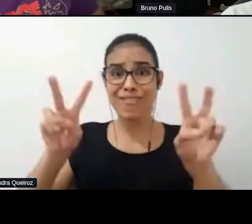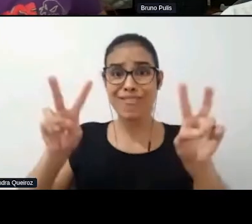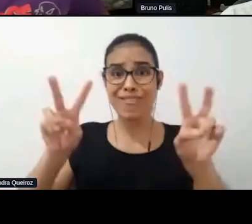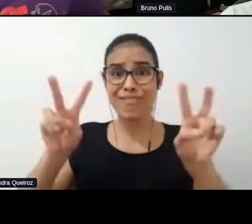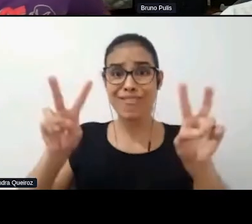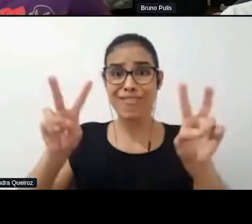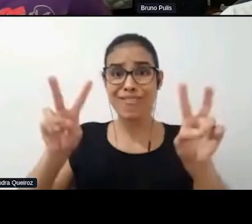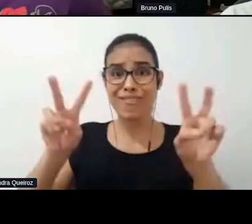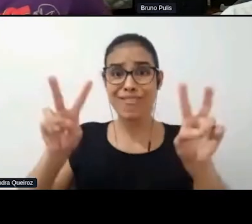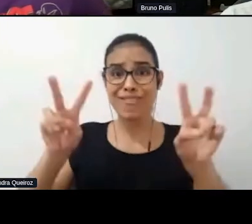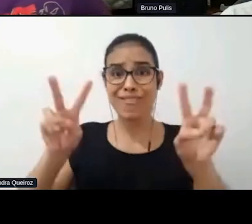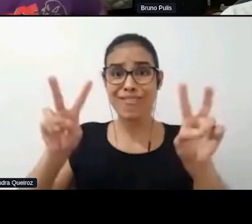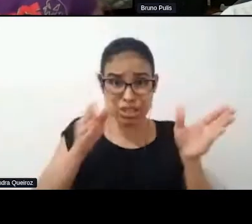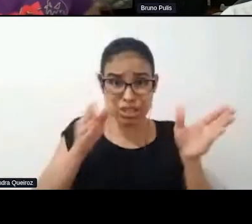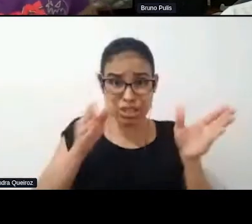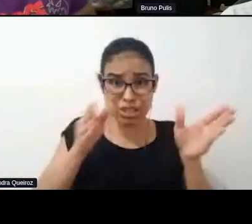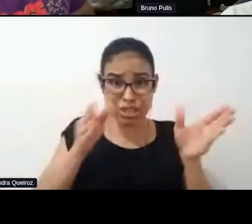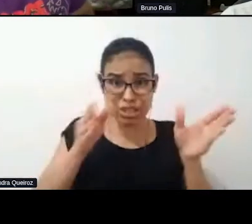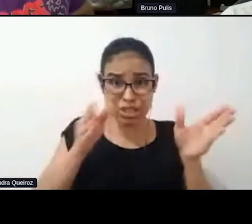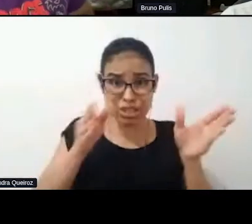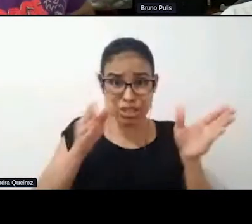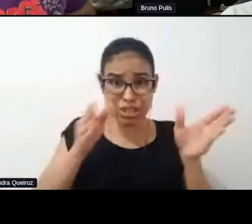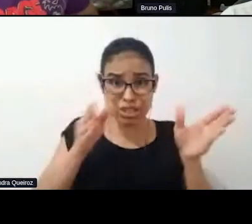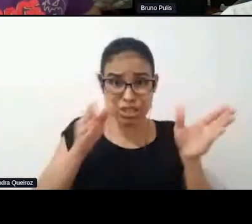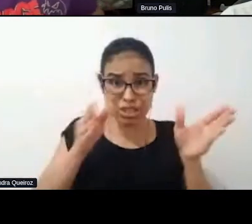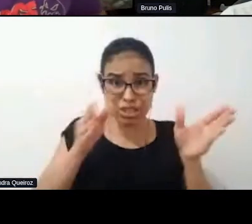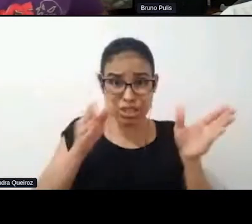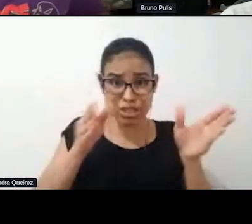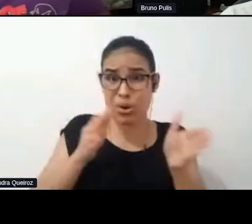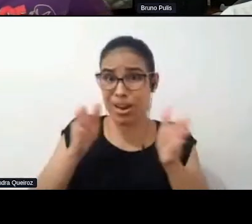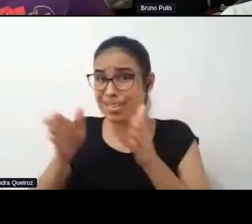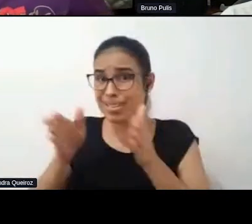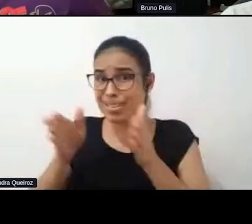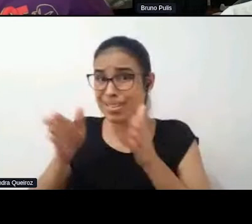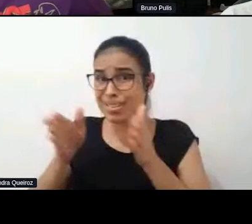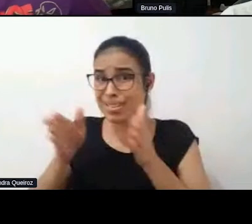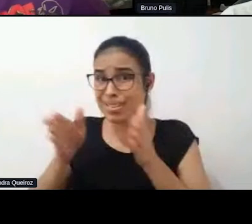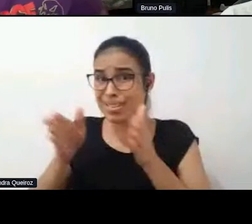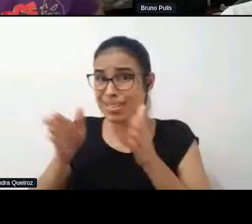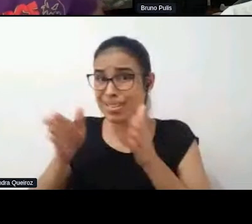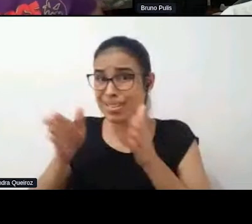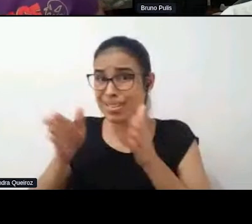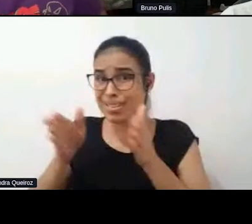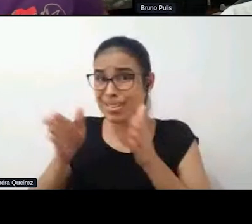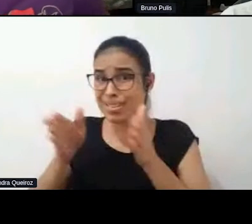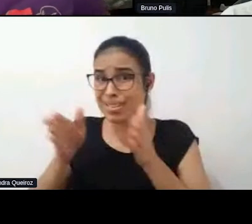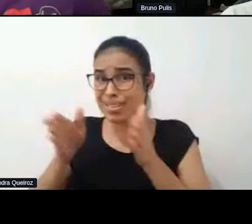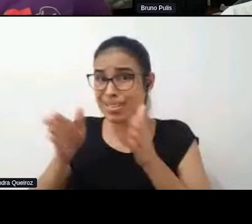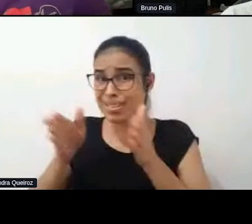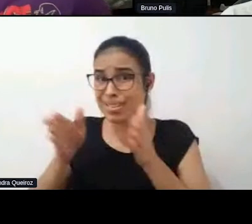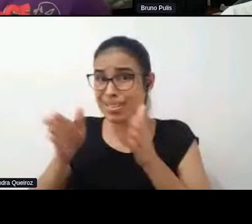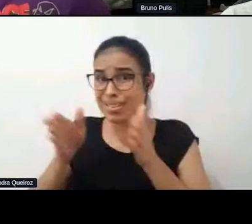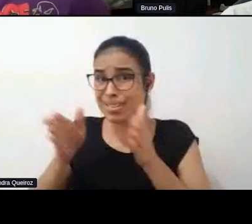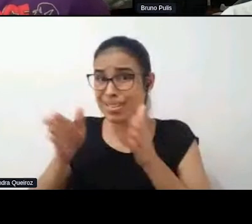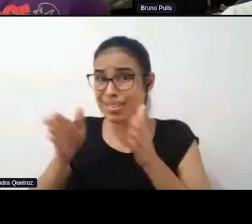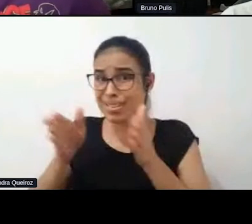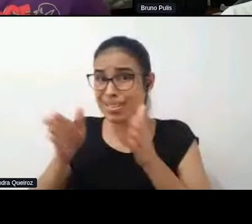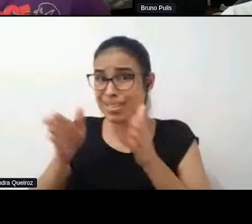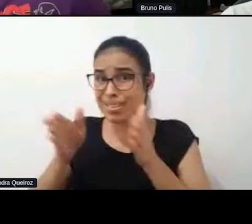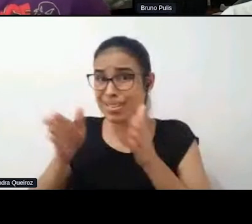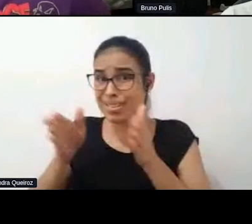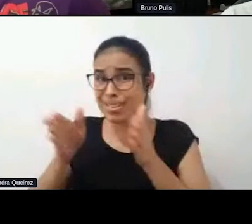acessíveis são problemas muito comuns no mobile. Área de toque é algo que eu reclamo bastante,